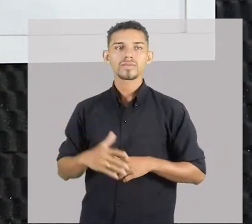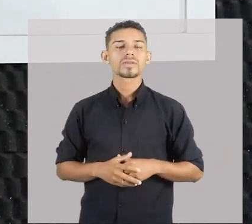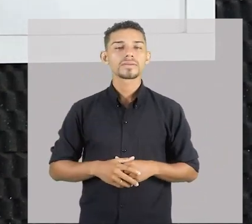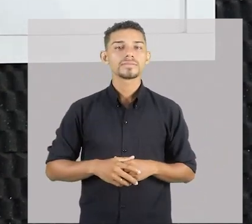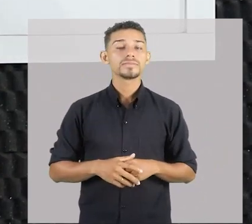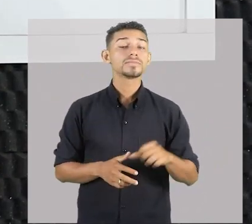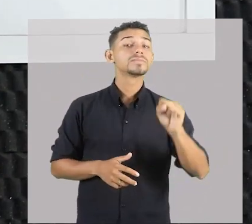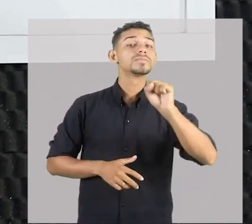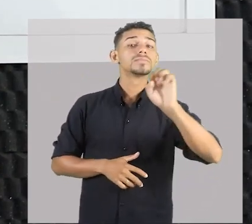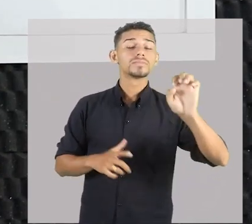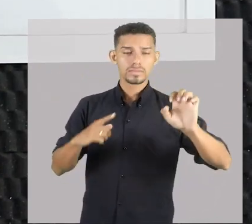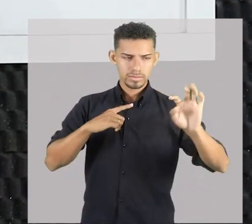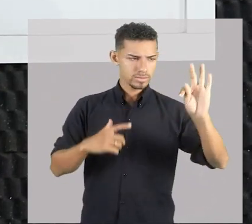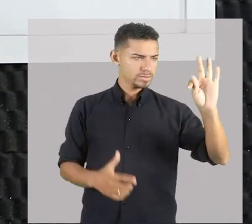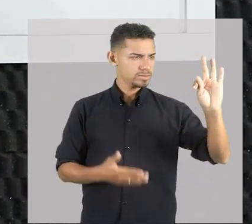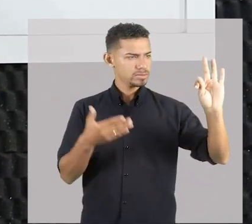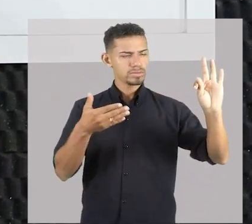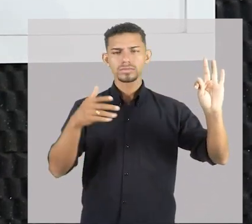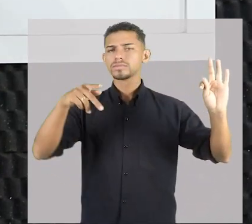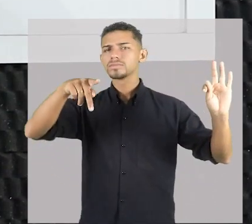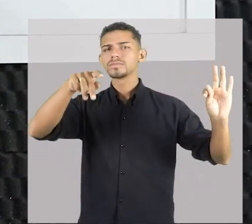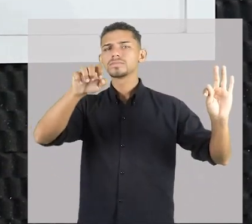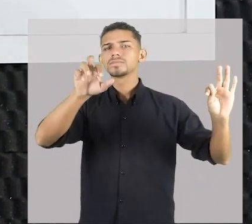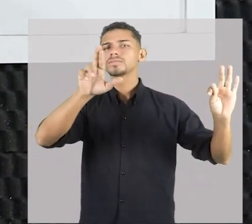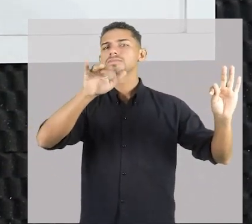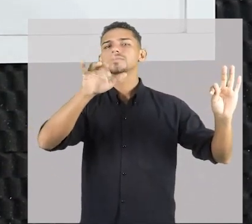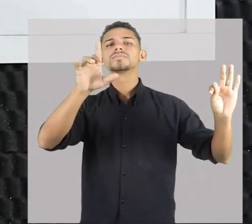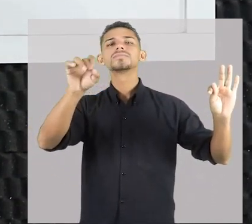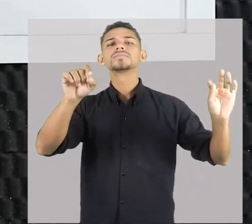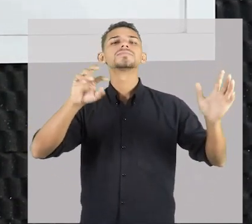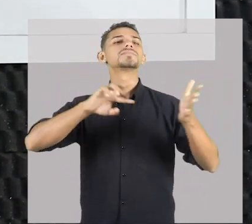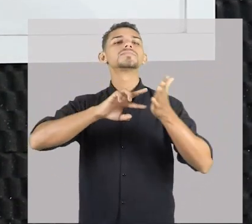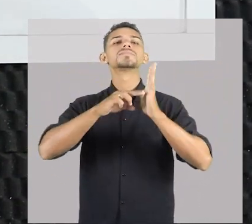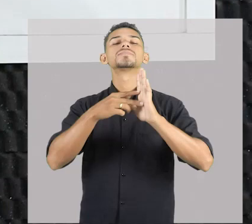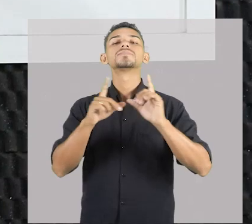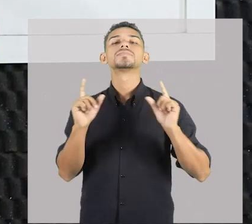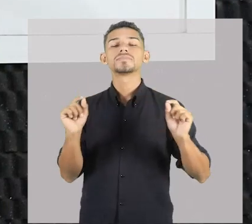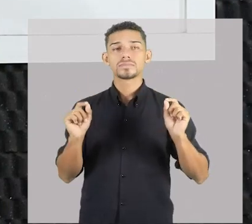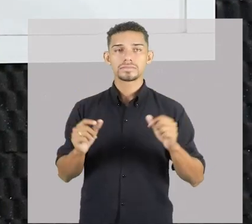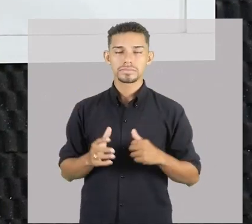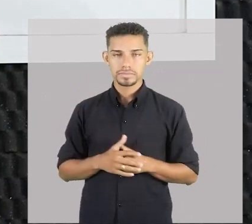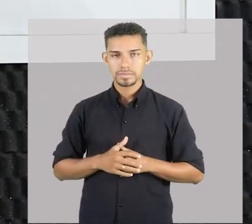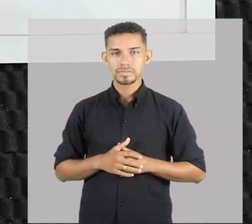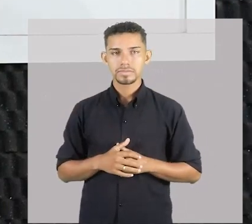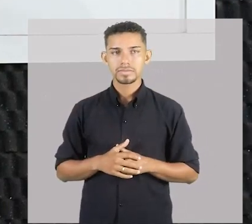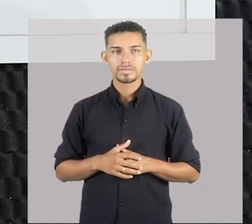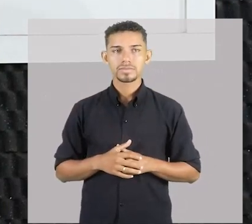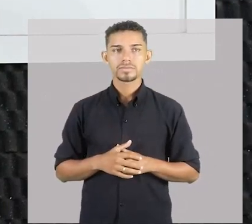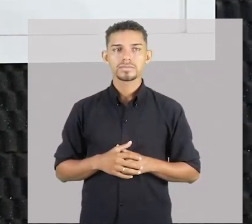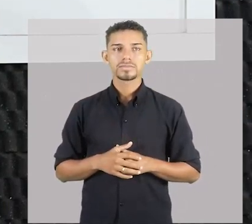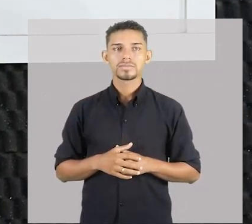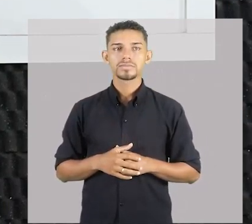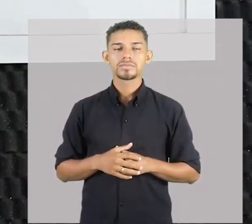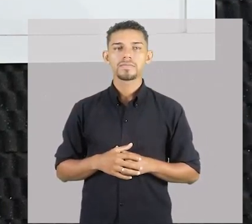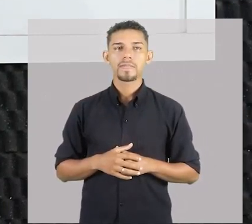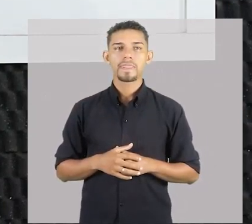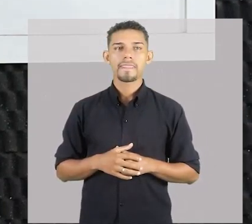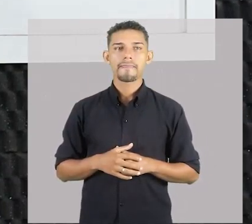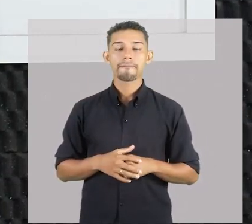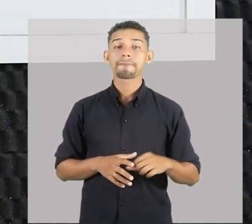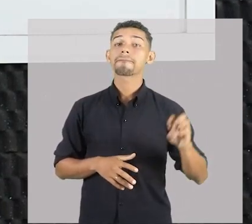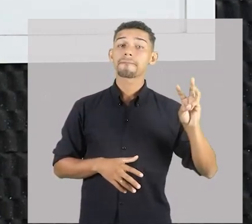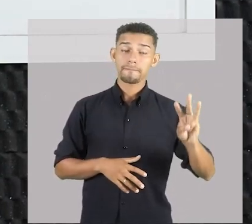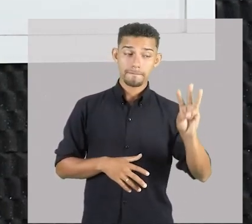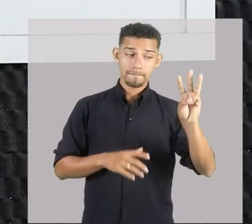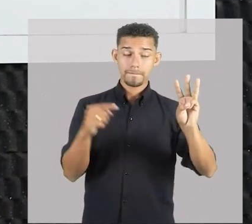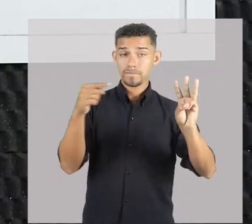se tiver o período, como é que faz? Ômega vai ser 2π dividido por t, 2π